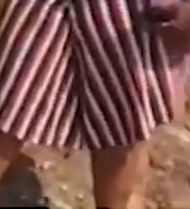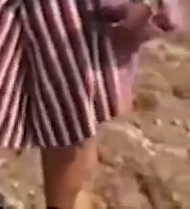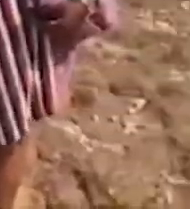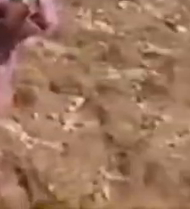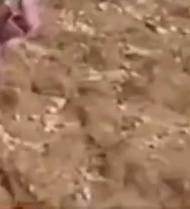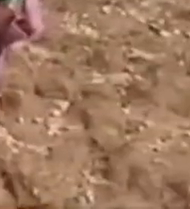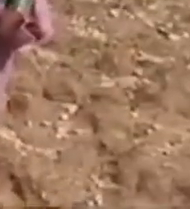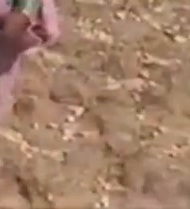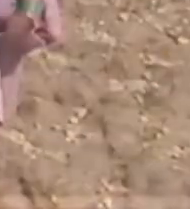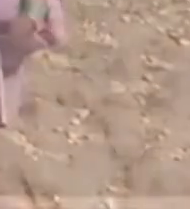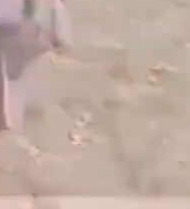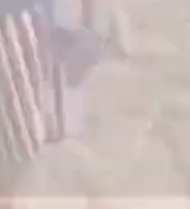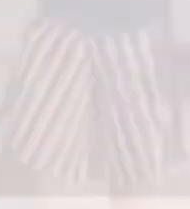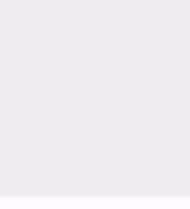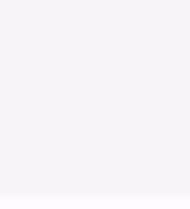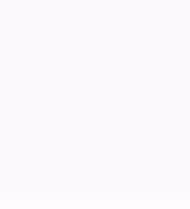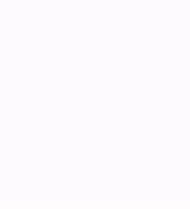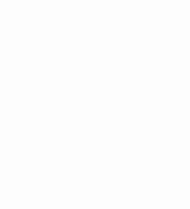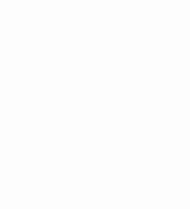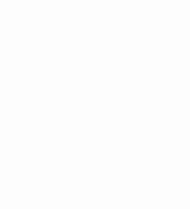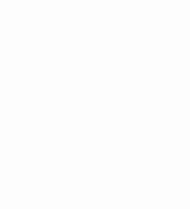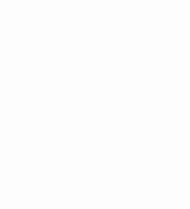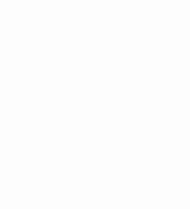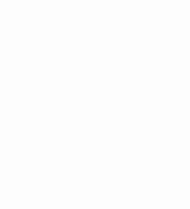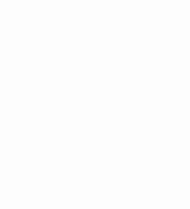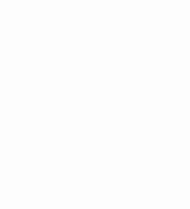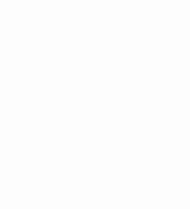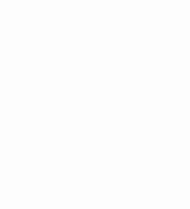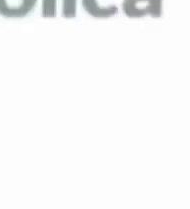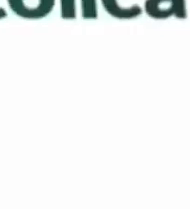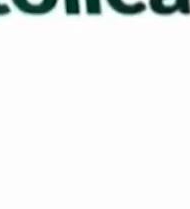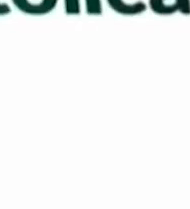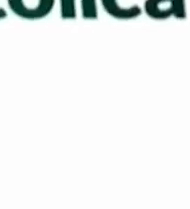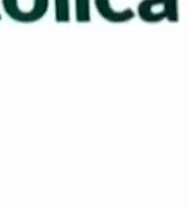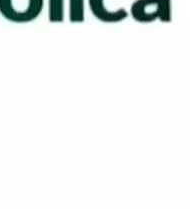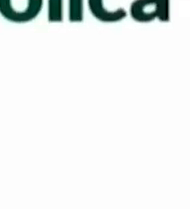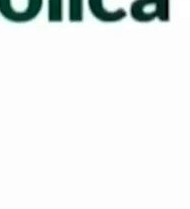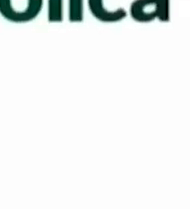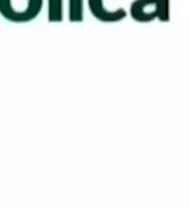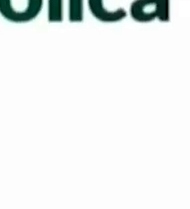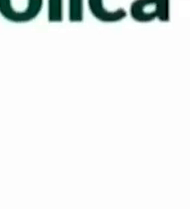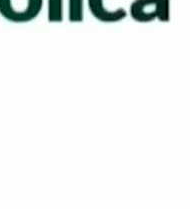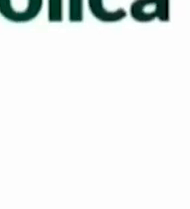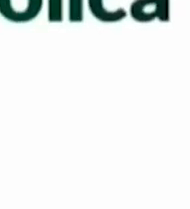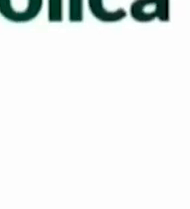Espírito Santo!